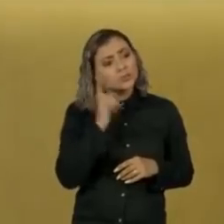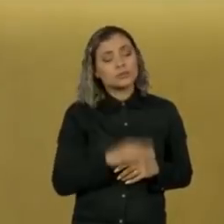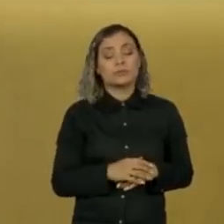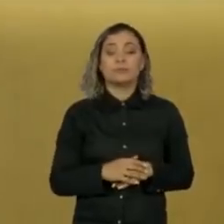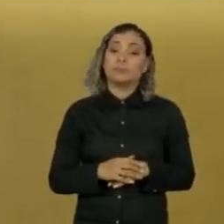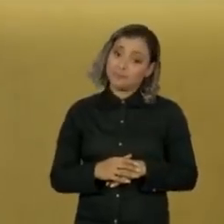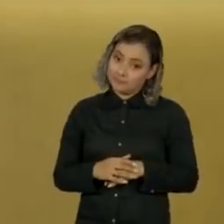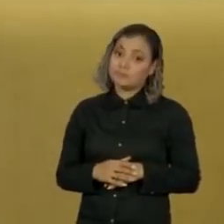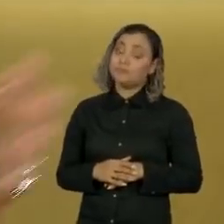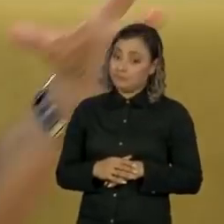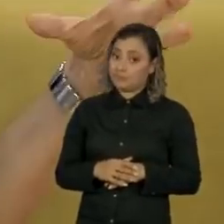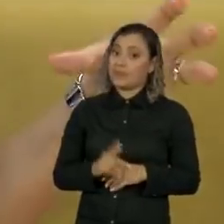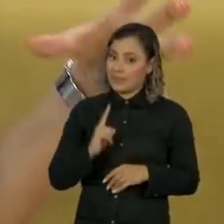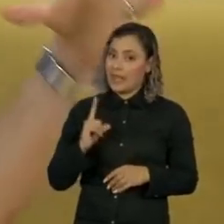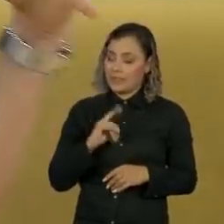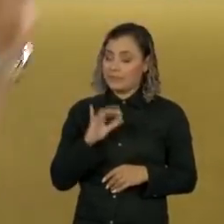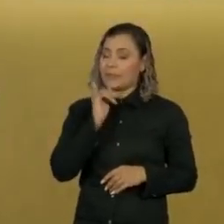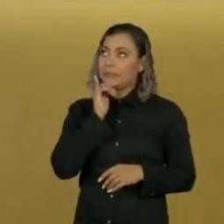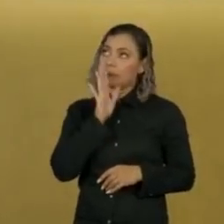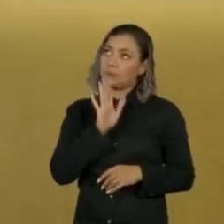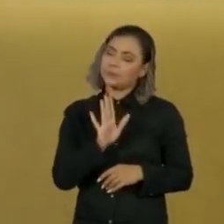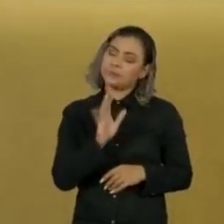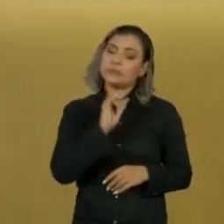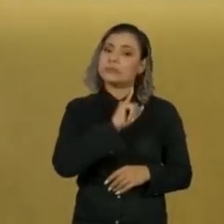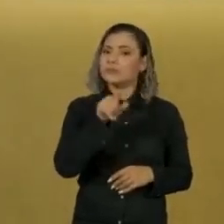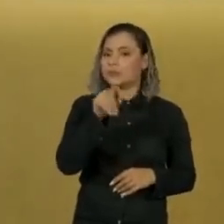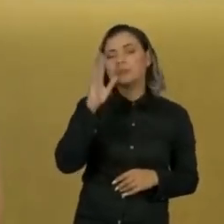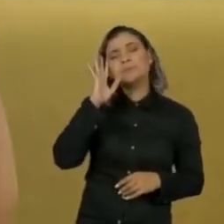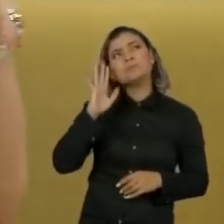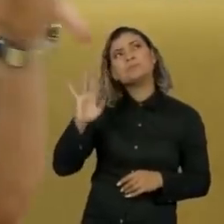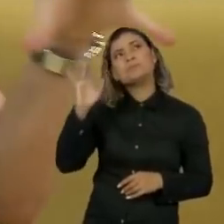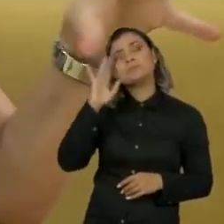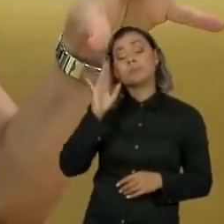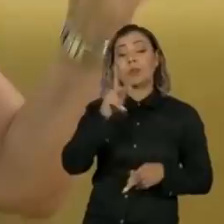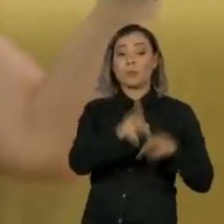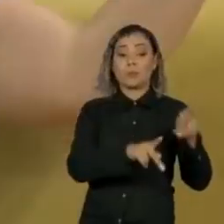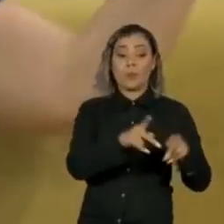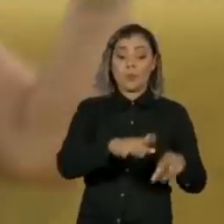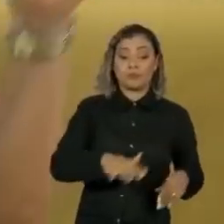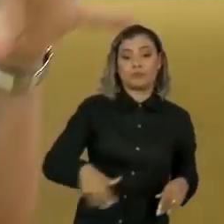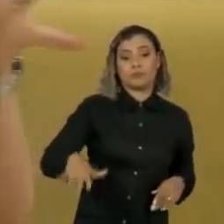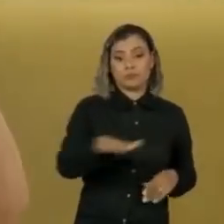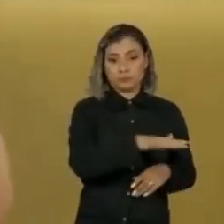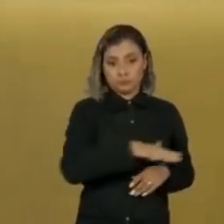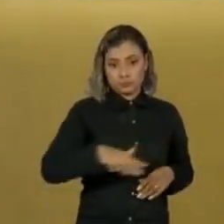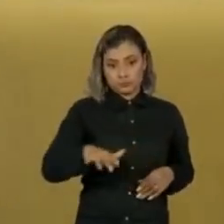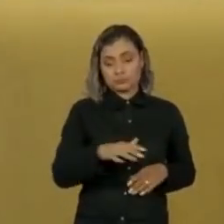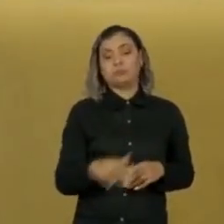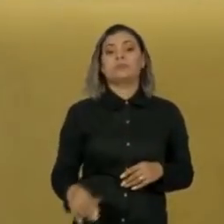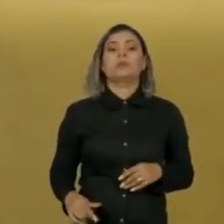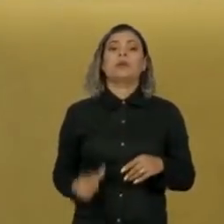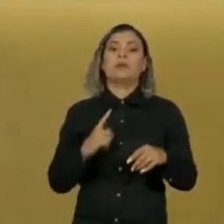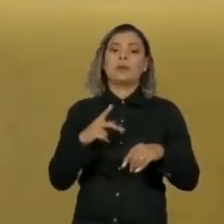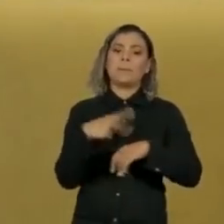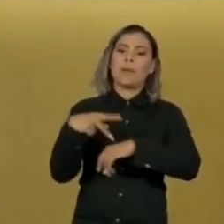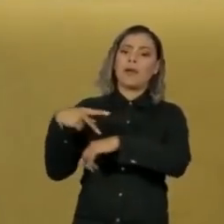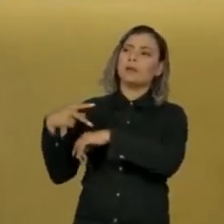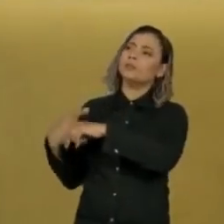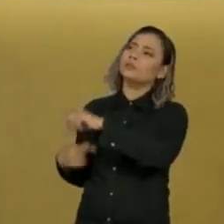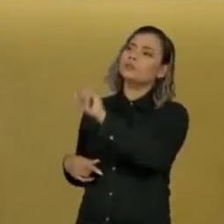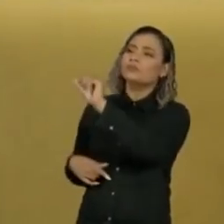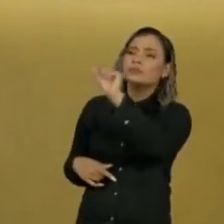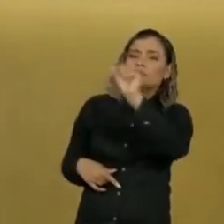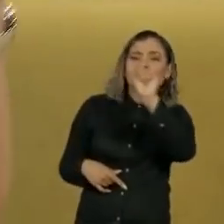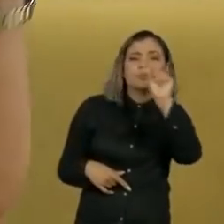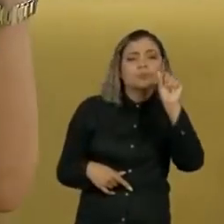Sim. Se você imaginar que na população geral, nas populações dos vários países, tá,